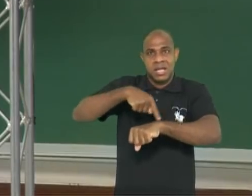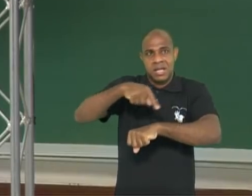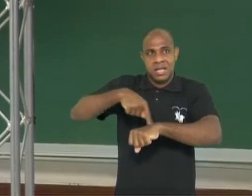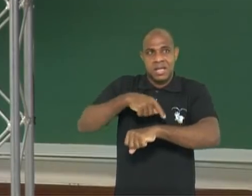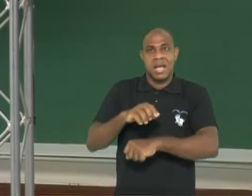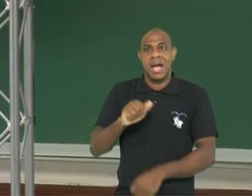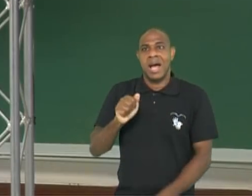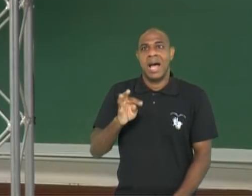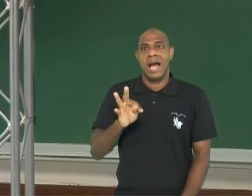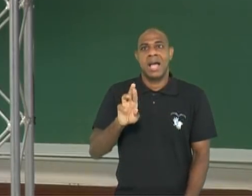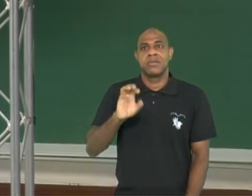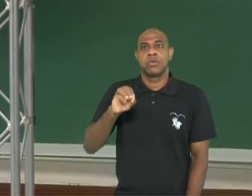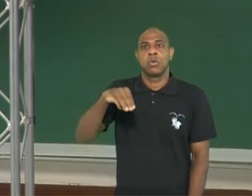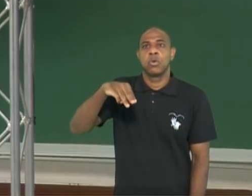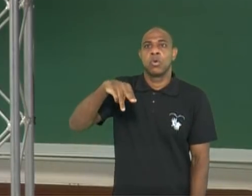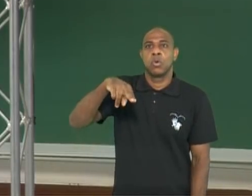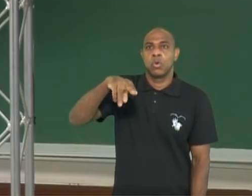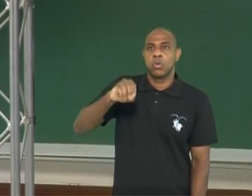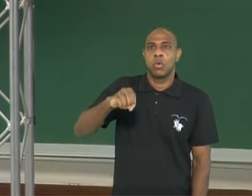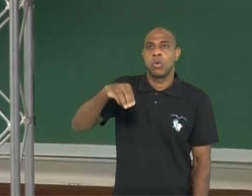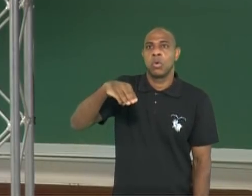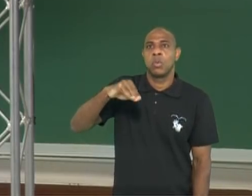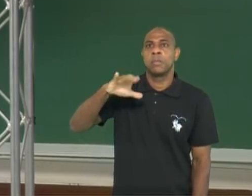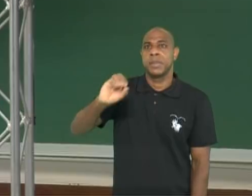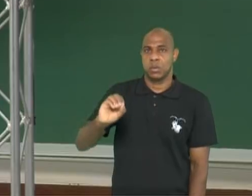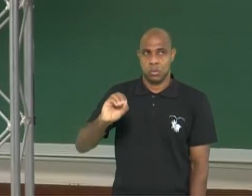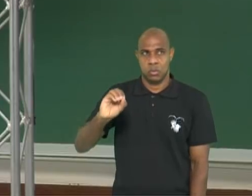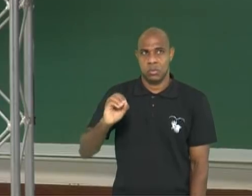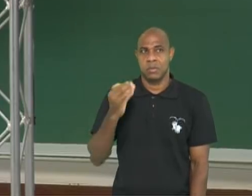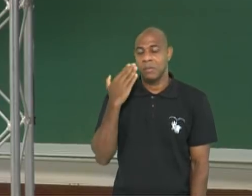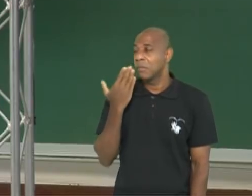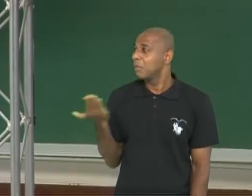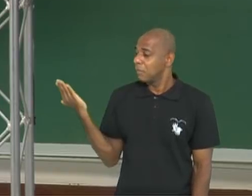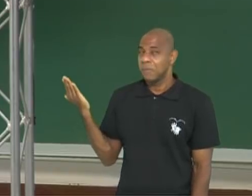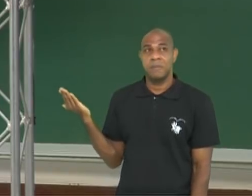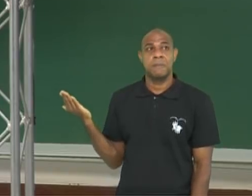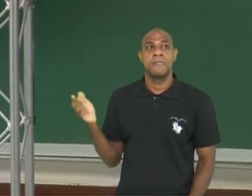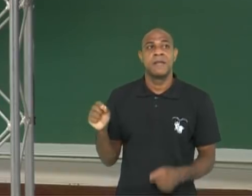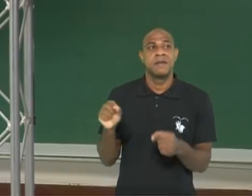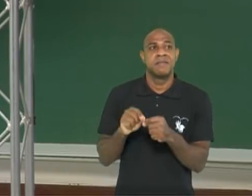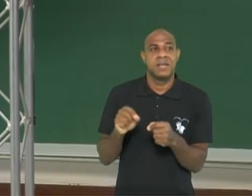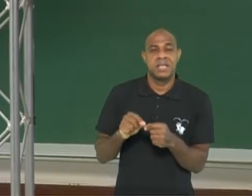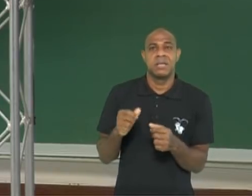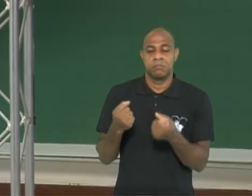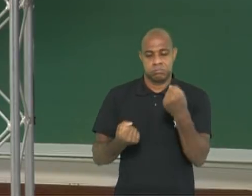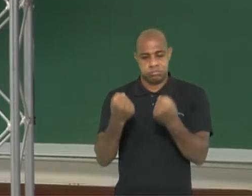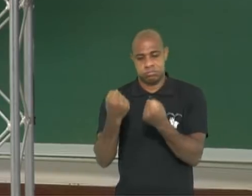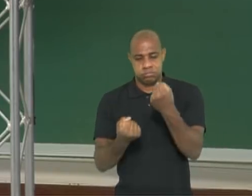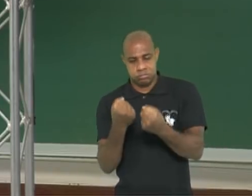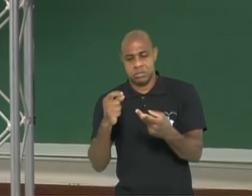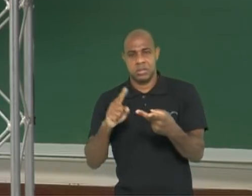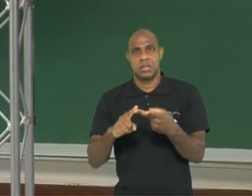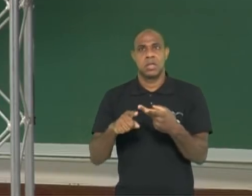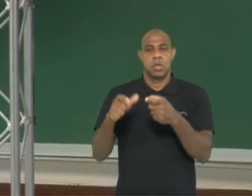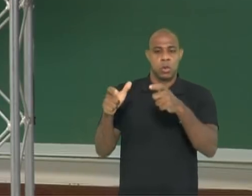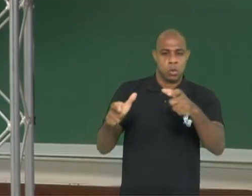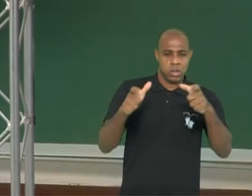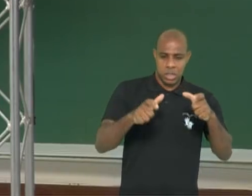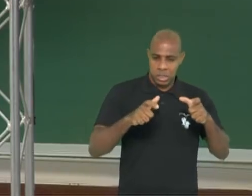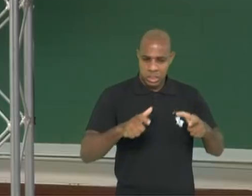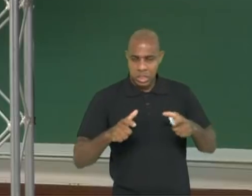astronômico, não astrológico, astrologia é outra história, astronômico, para fazer transporte,